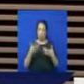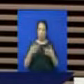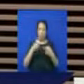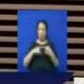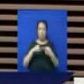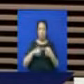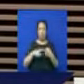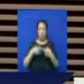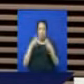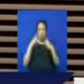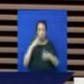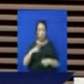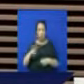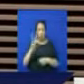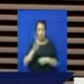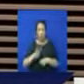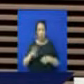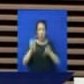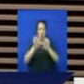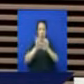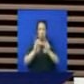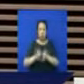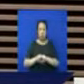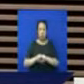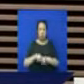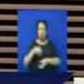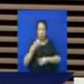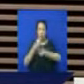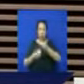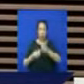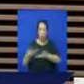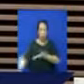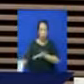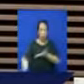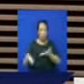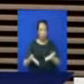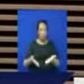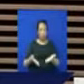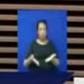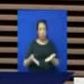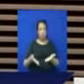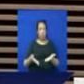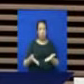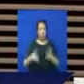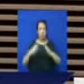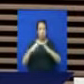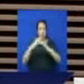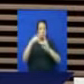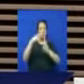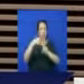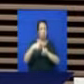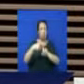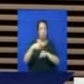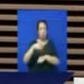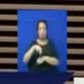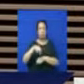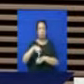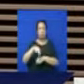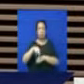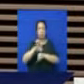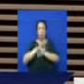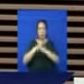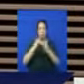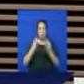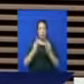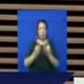a estrutura e a forma acolhedora que a igreja transforma para receber não só os irmãos, mas também seus familiares,